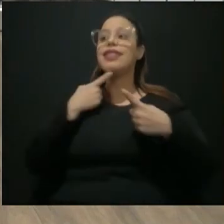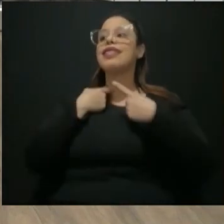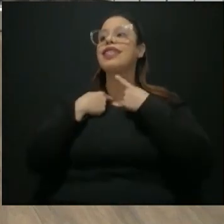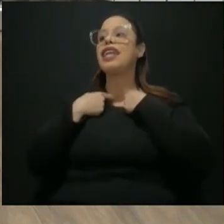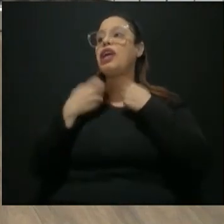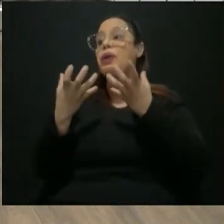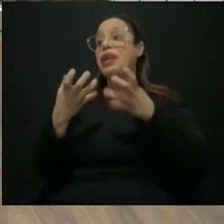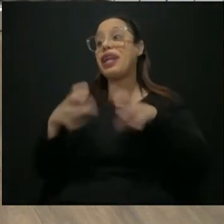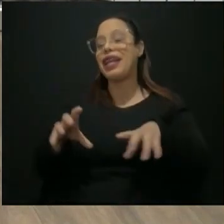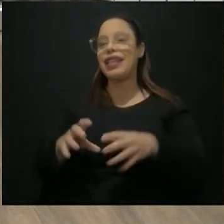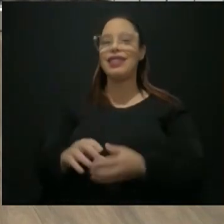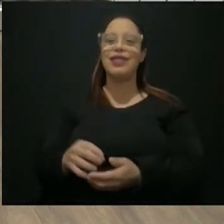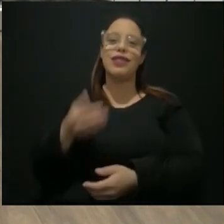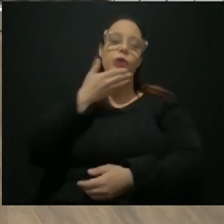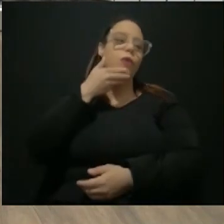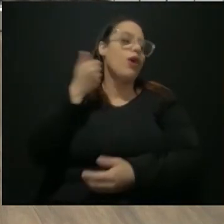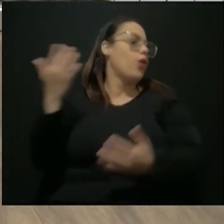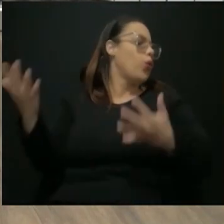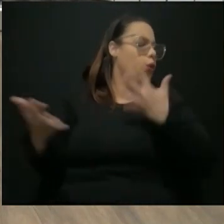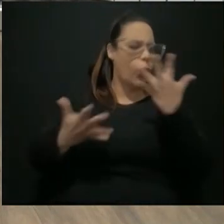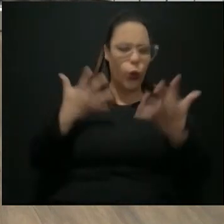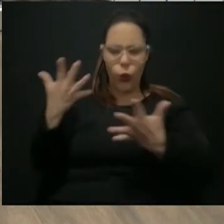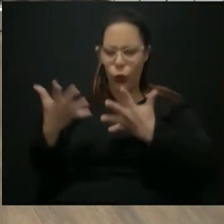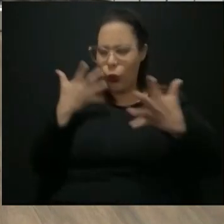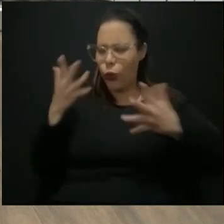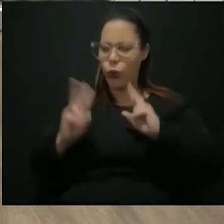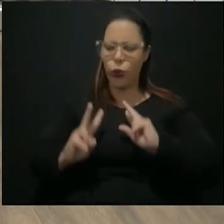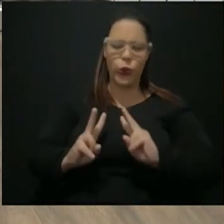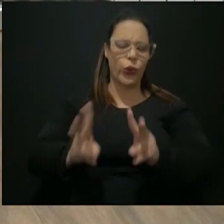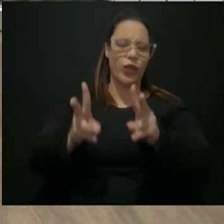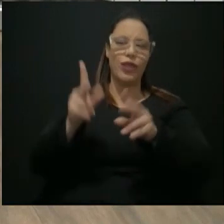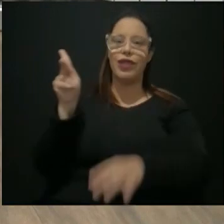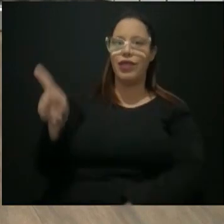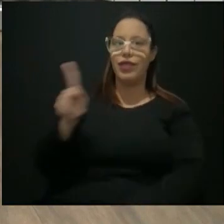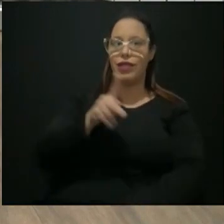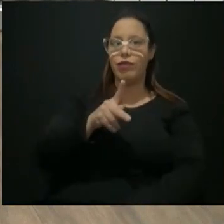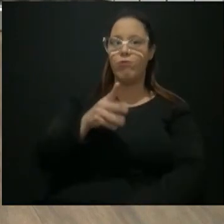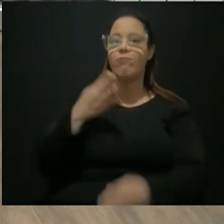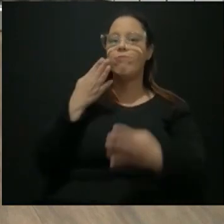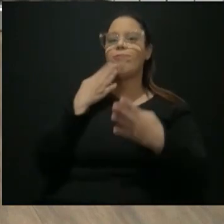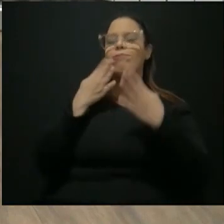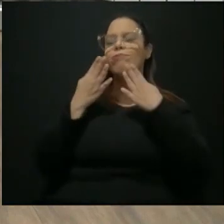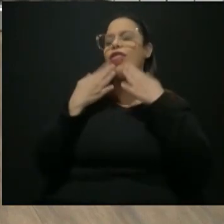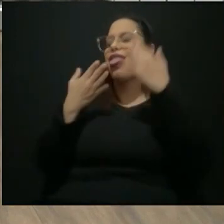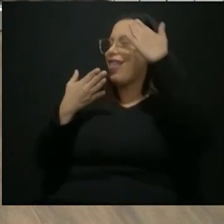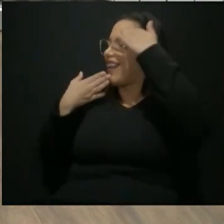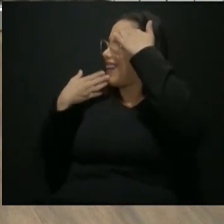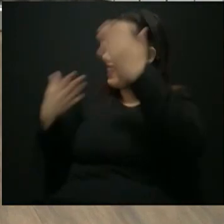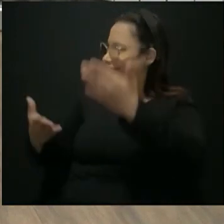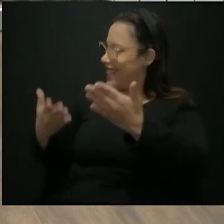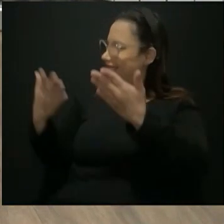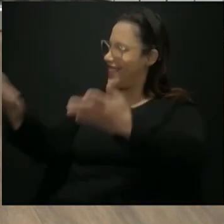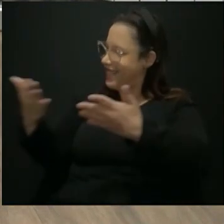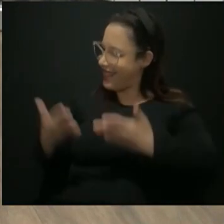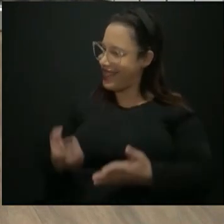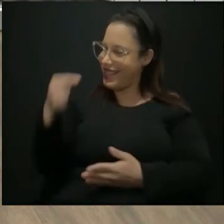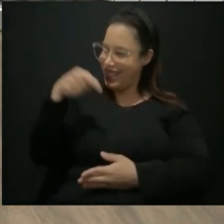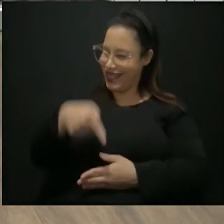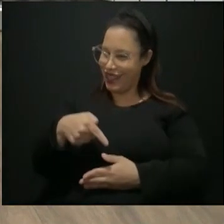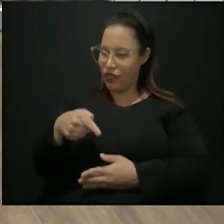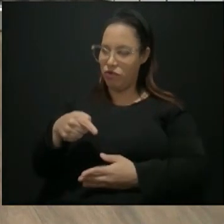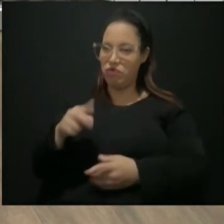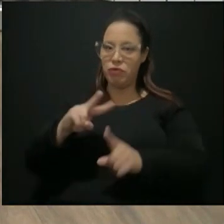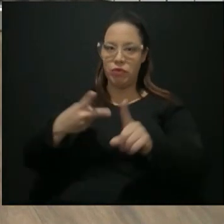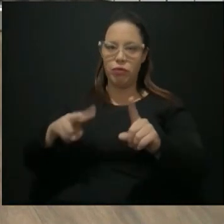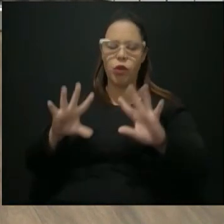melhor é estar em movimento sempre, né, professor? Exato. Acabou o nosso bate-papo, quero agradecer a sua participação com a gente aqui, trouxe informações